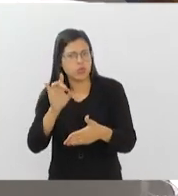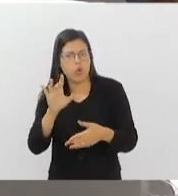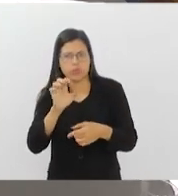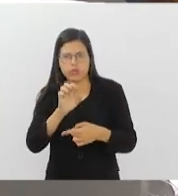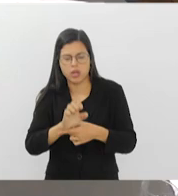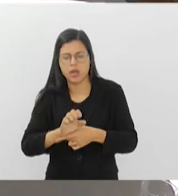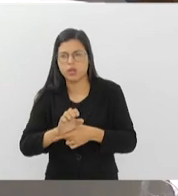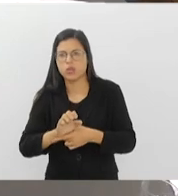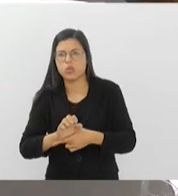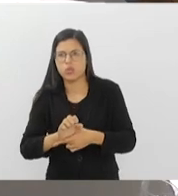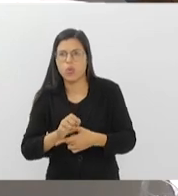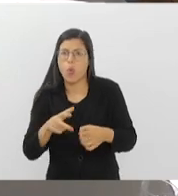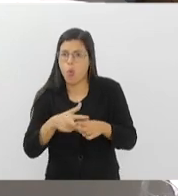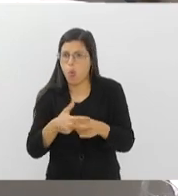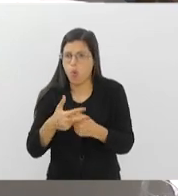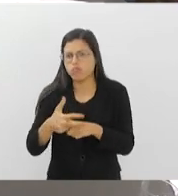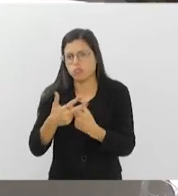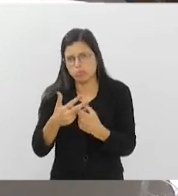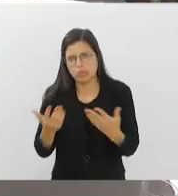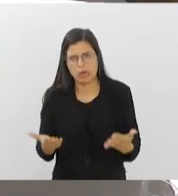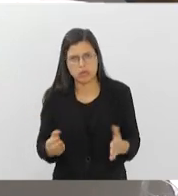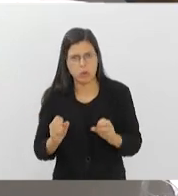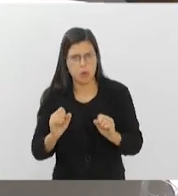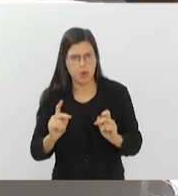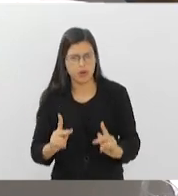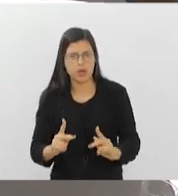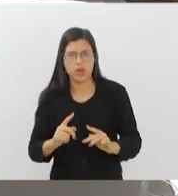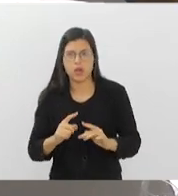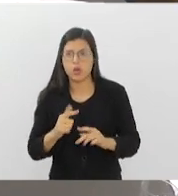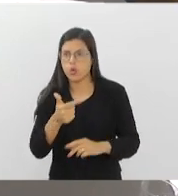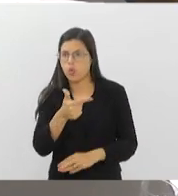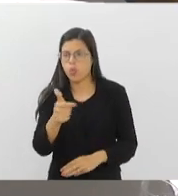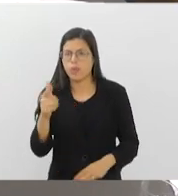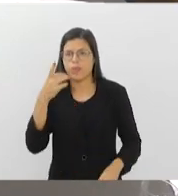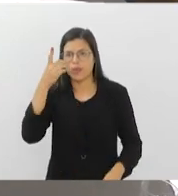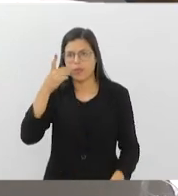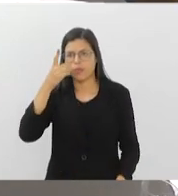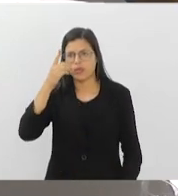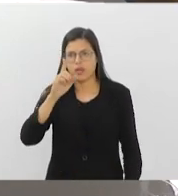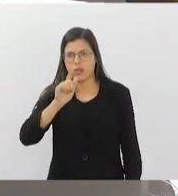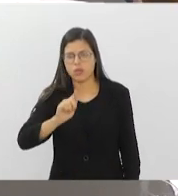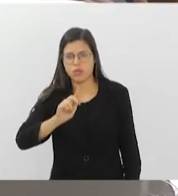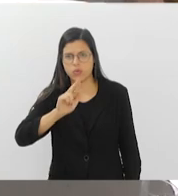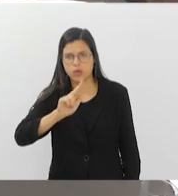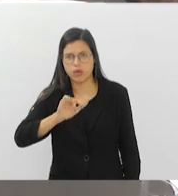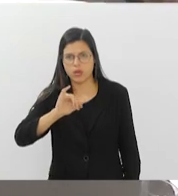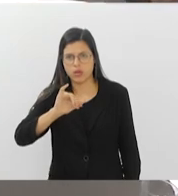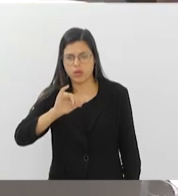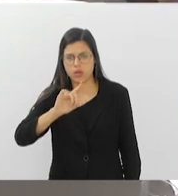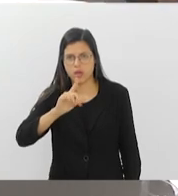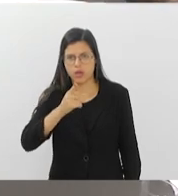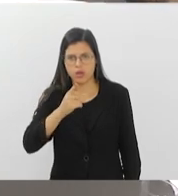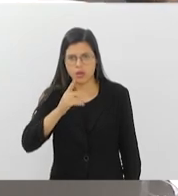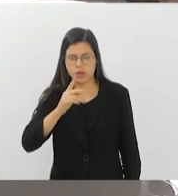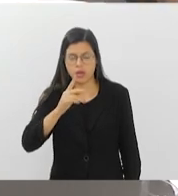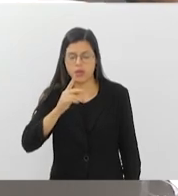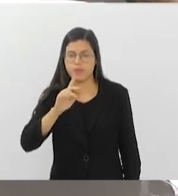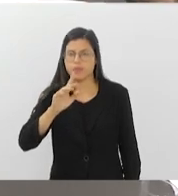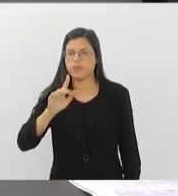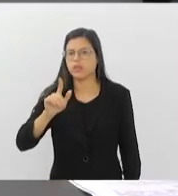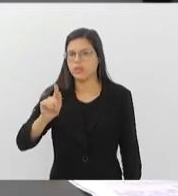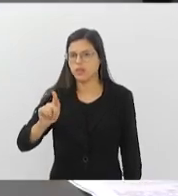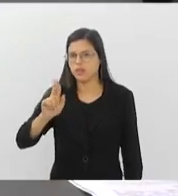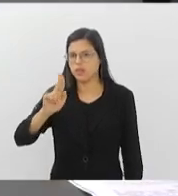esse assunto. E o outro, né, o deputado Delaroli já conversava comigo antes, a gente pode emendar no plenário para